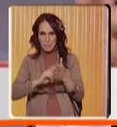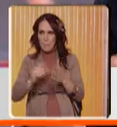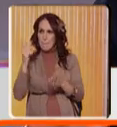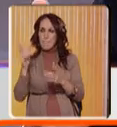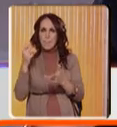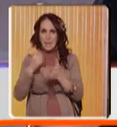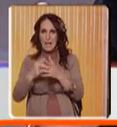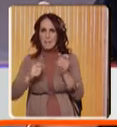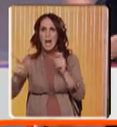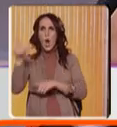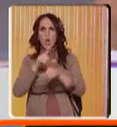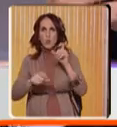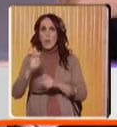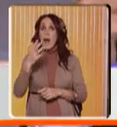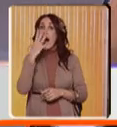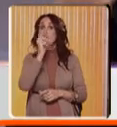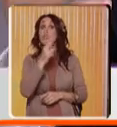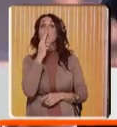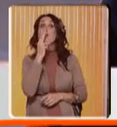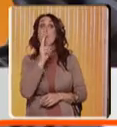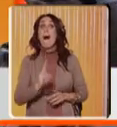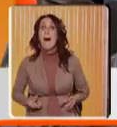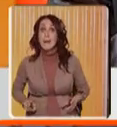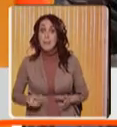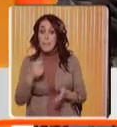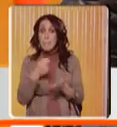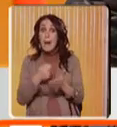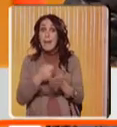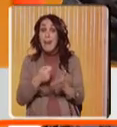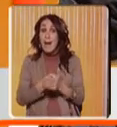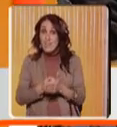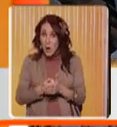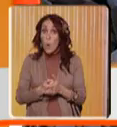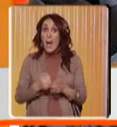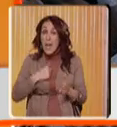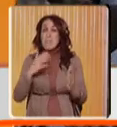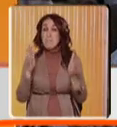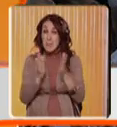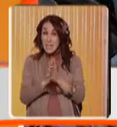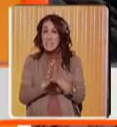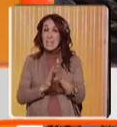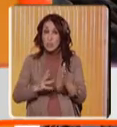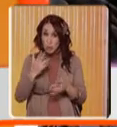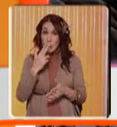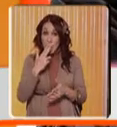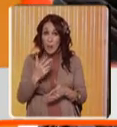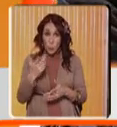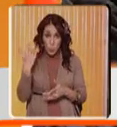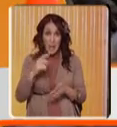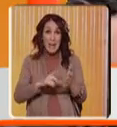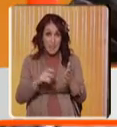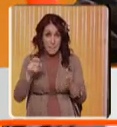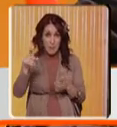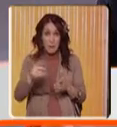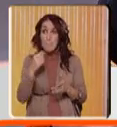Hollywood para que os atores fumassem. Exatamente. Era bonito os atores fumassem. Há sempre muitos interesses em jogo que podem entrar em linha de conta quando se fazem os estudos. Há muitos estudos, há